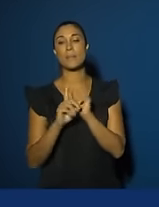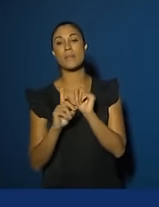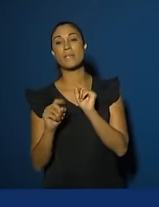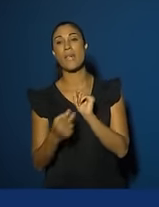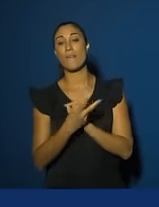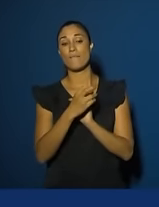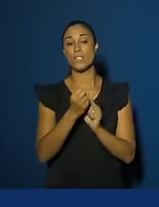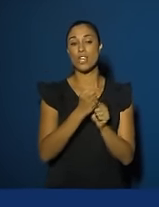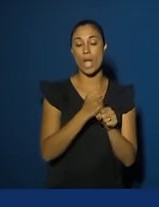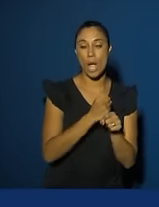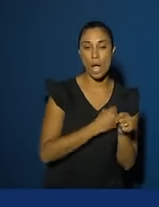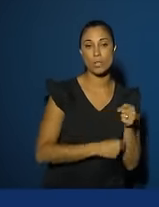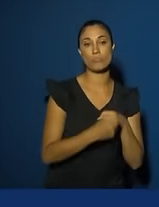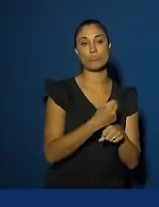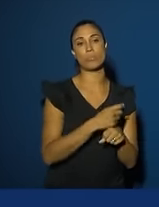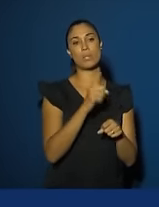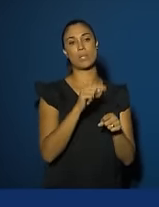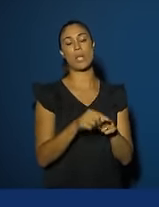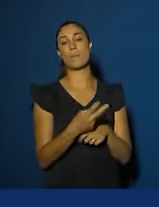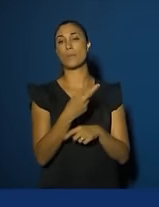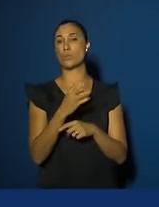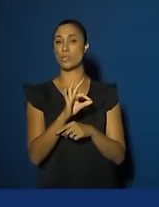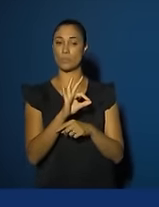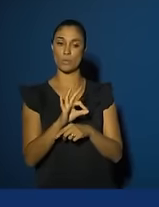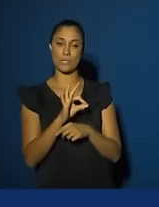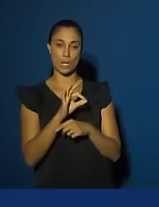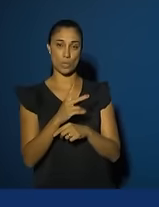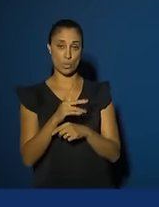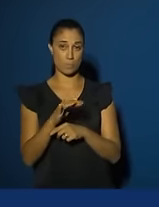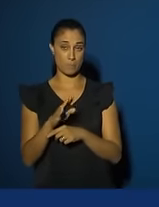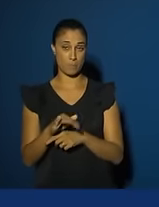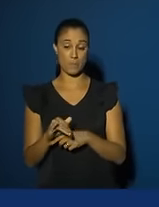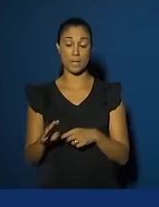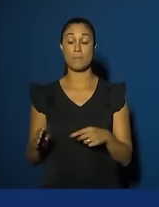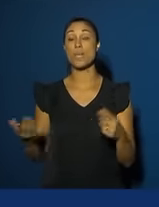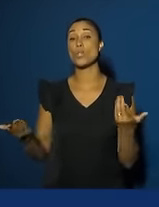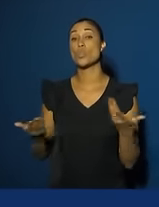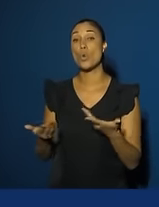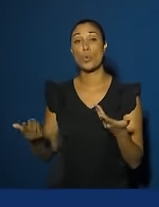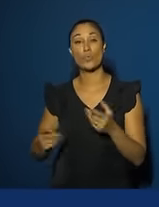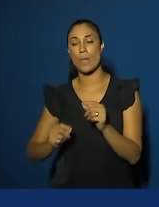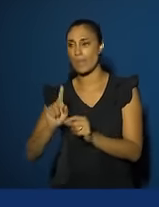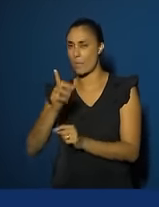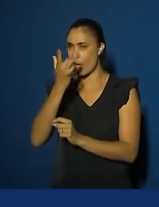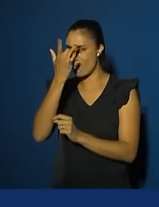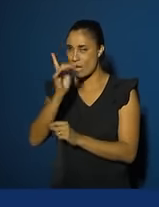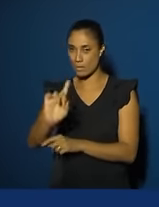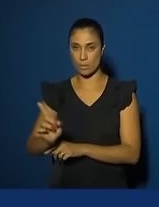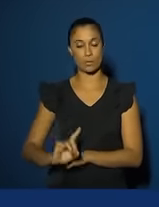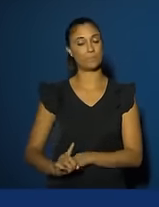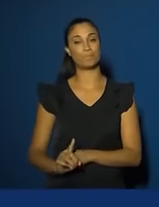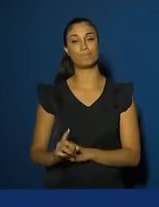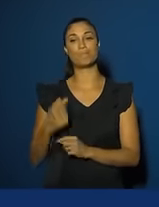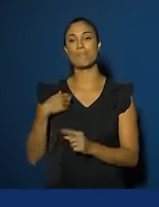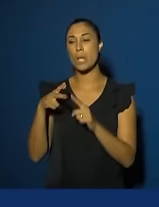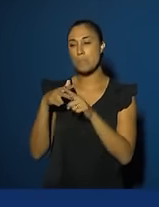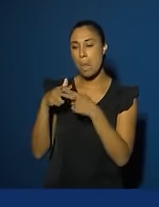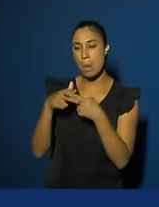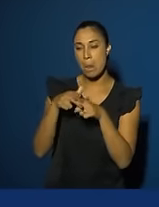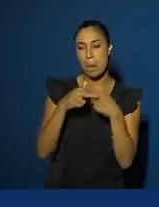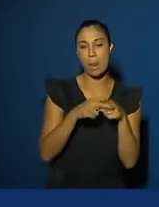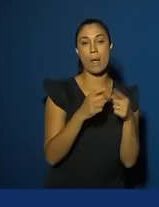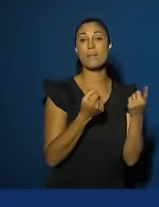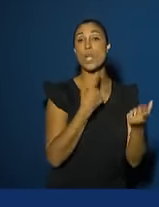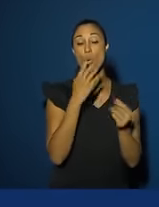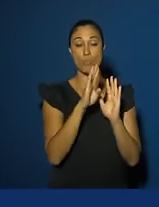que há 20 anos atrás equivalia mais ou menos 2% do PIB e hoje equivale a 6% do PIB não é fácil mexer em algum benefício